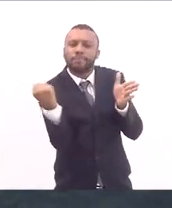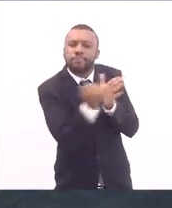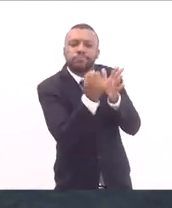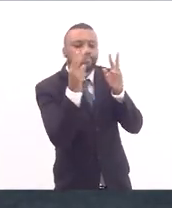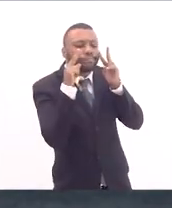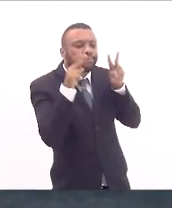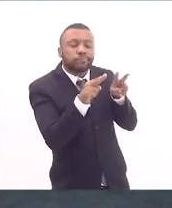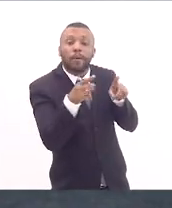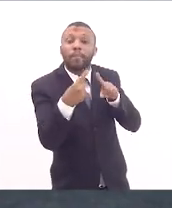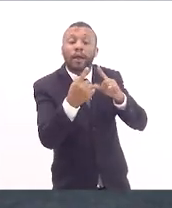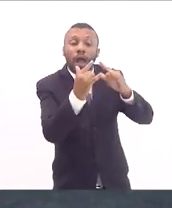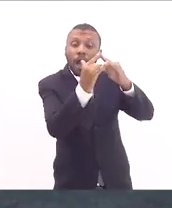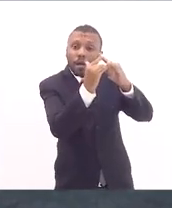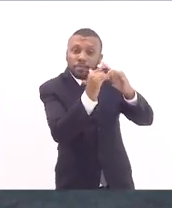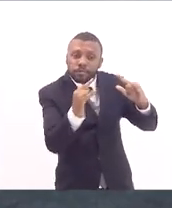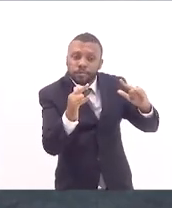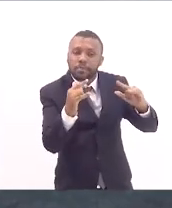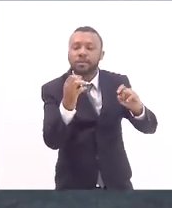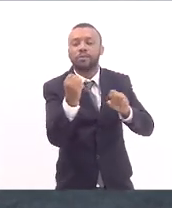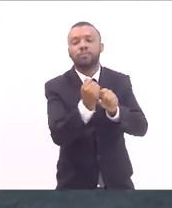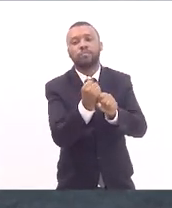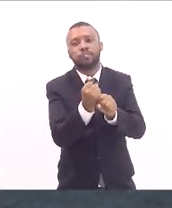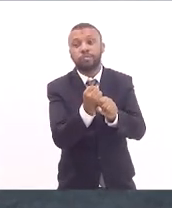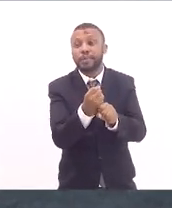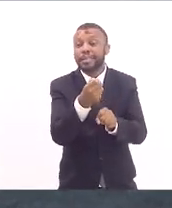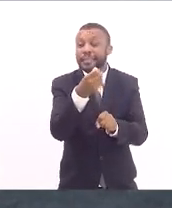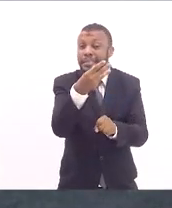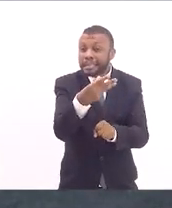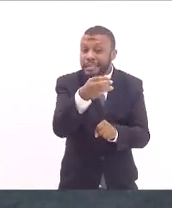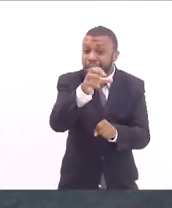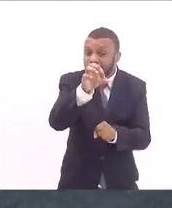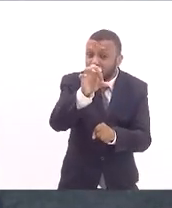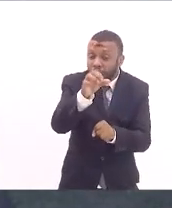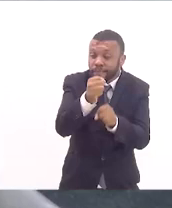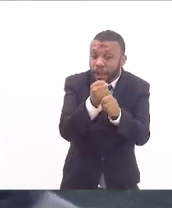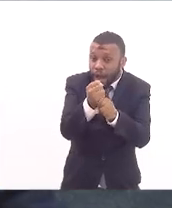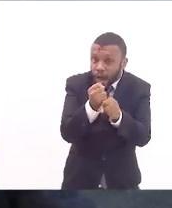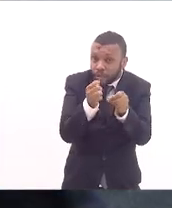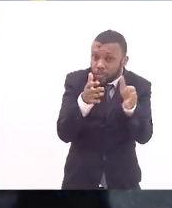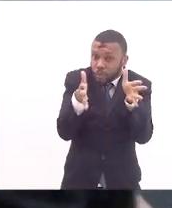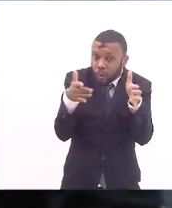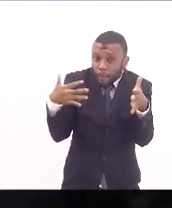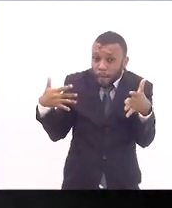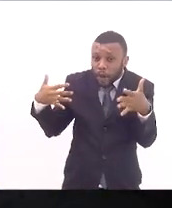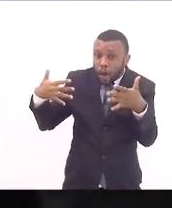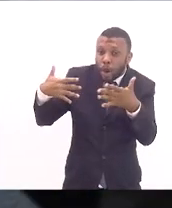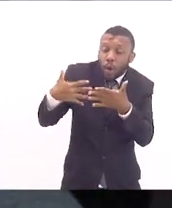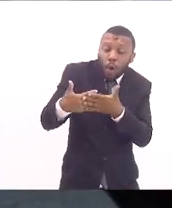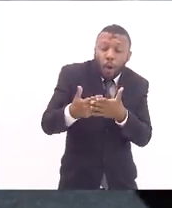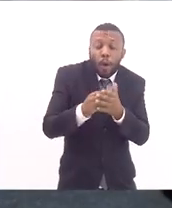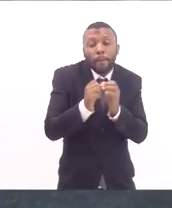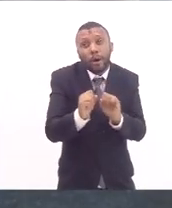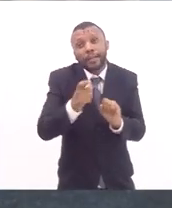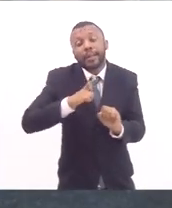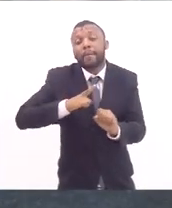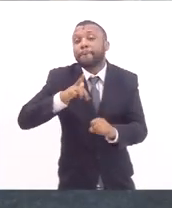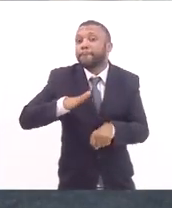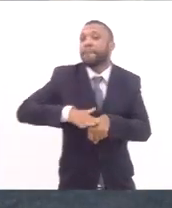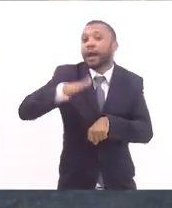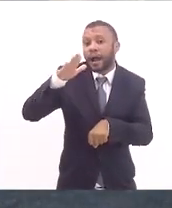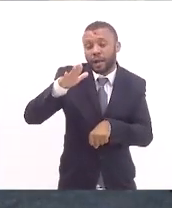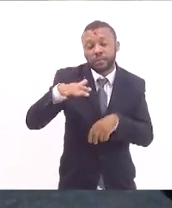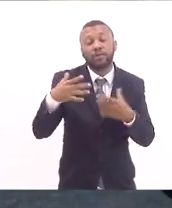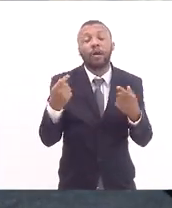banca de jornal está ali a 39 cerca de 39 anos pode ter até mais então eu